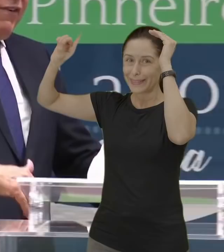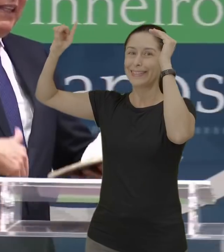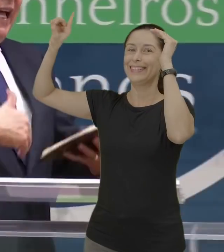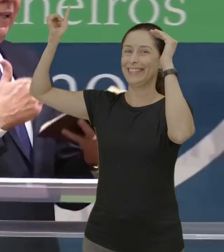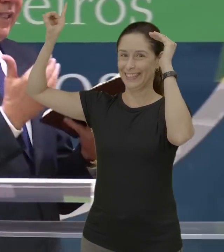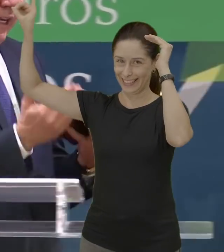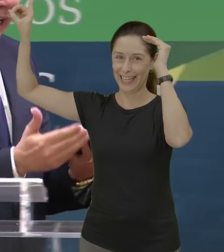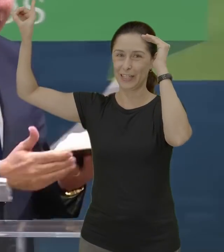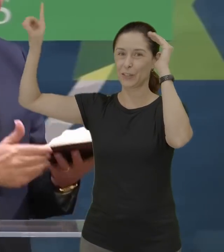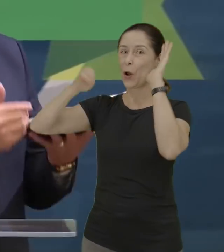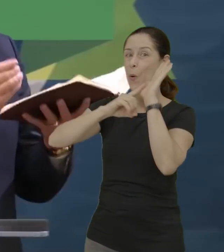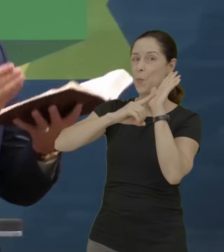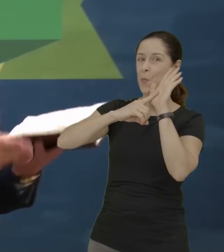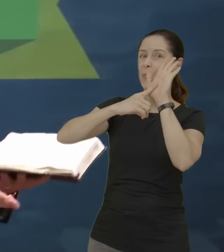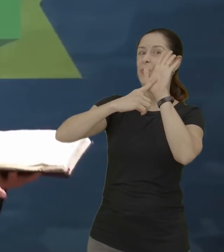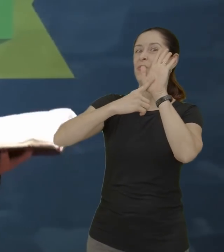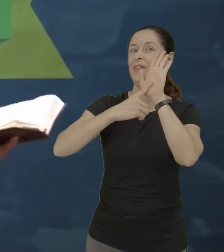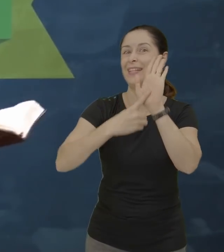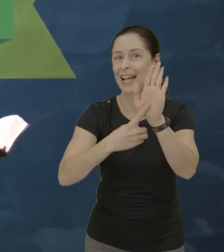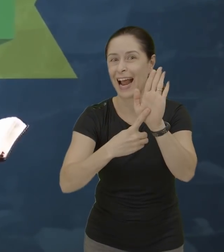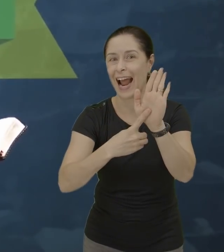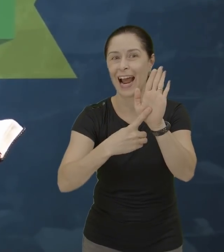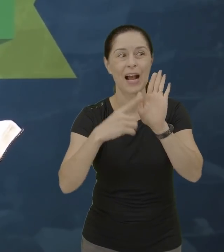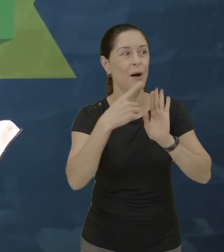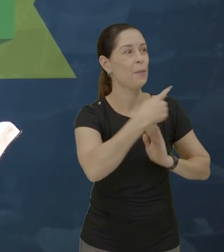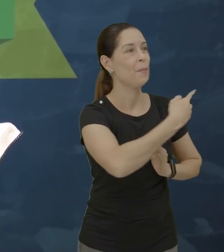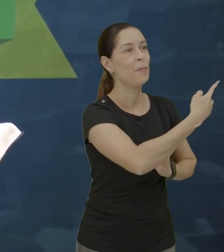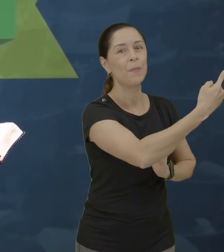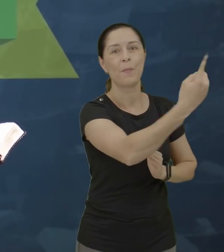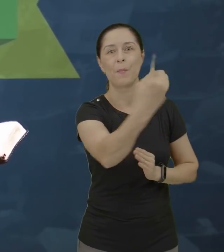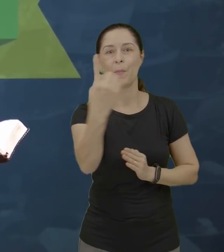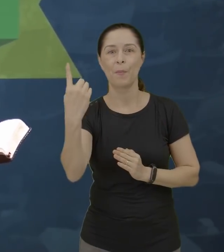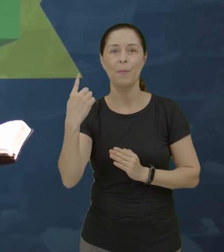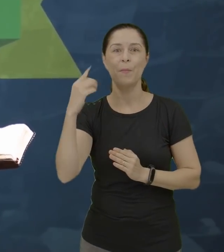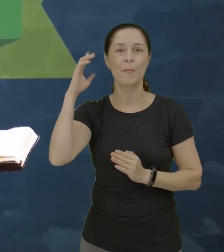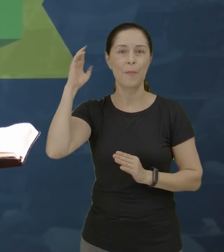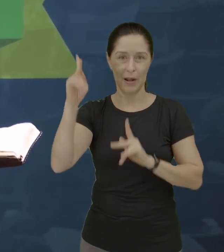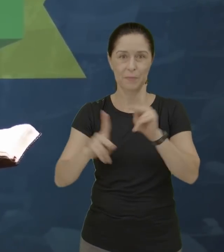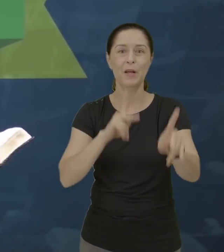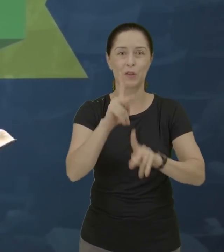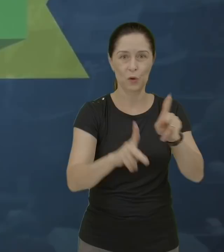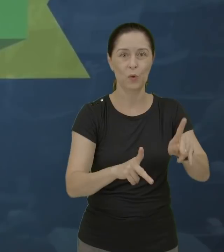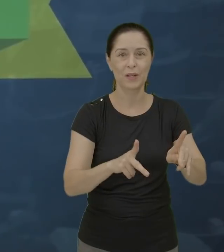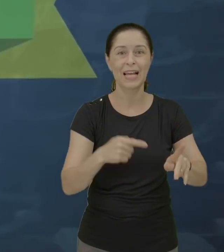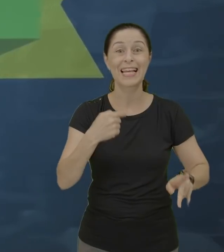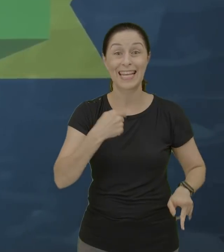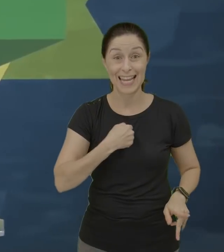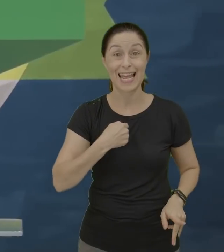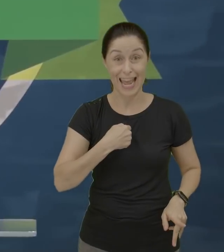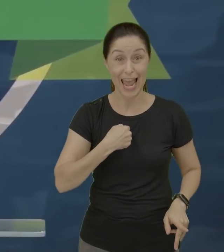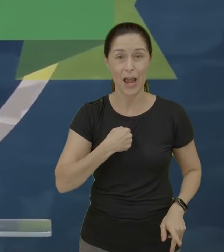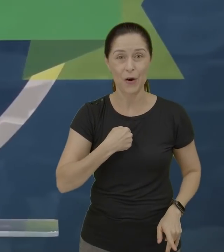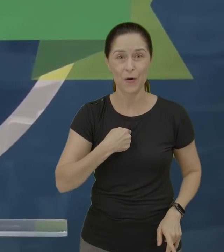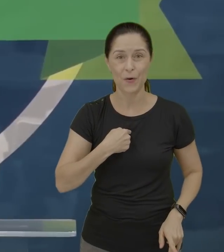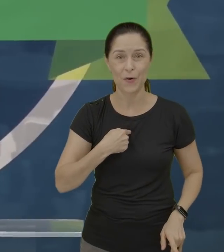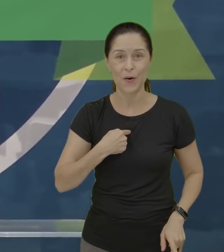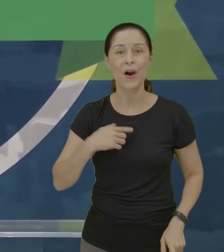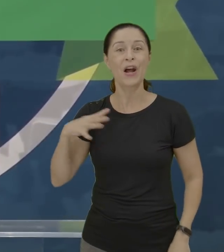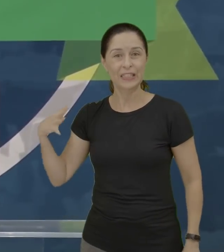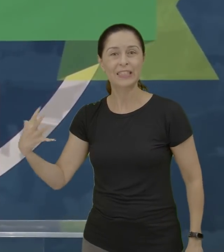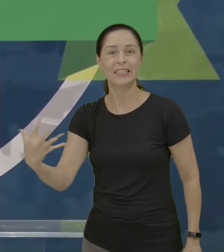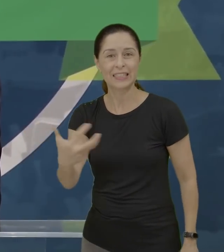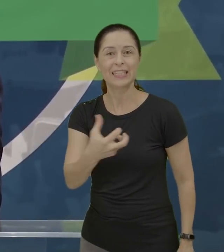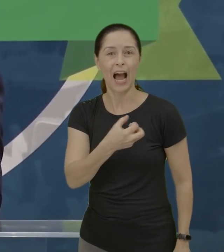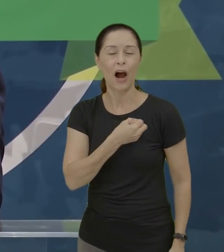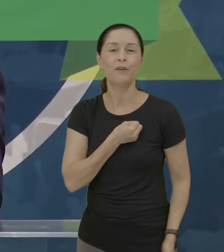você evidencia que foi salvo pela graça. Socorrer o próximo, servir ao próximo, não é a causa